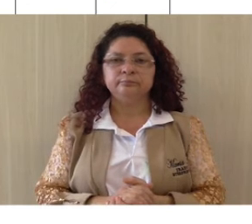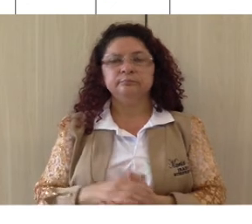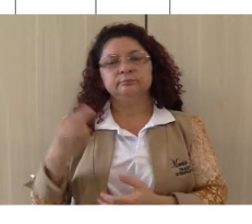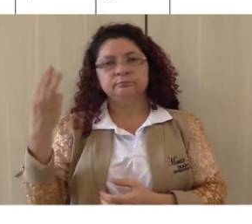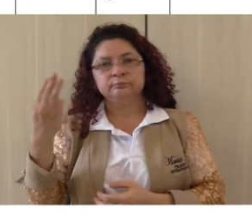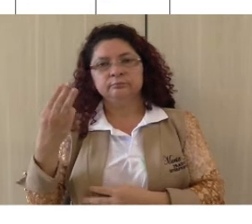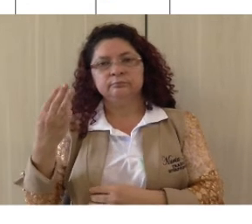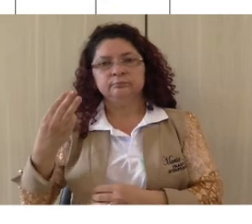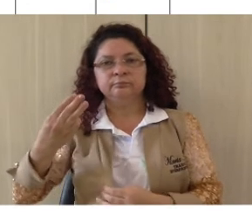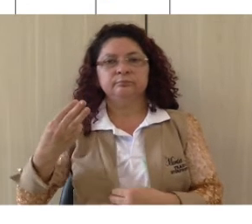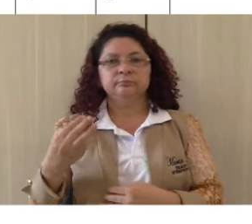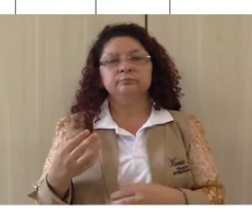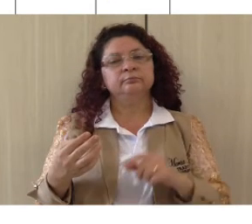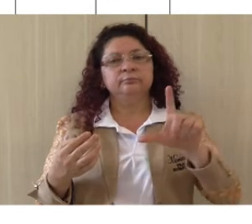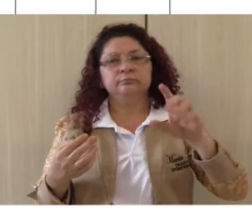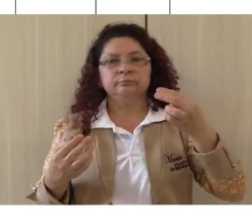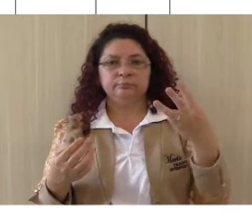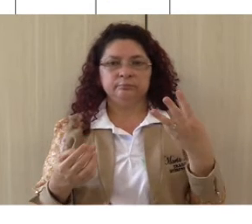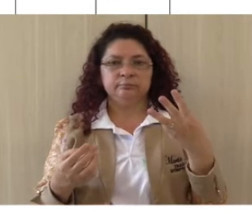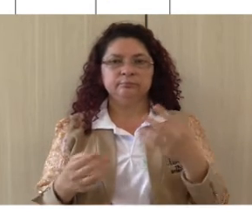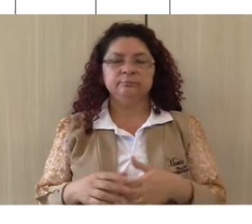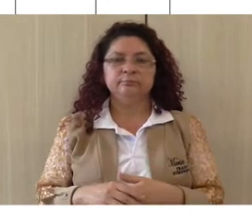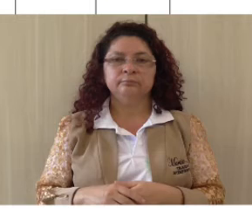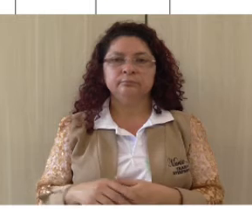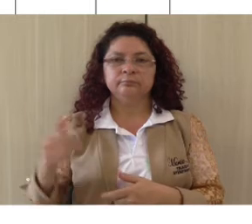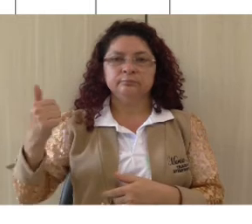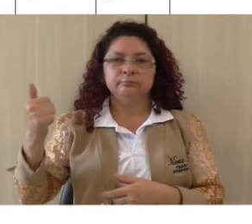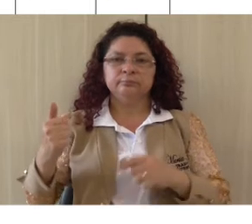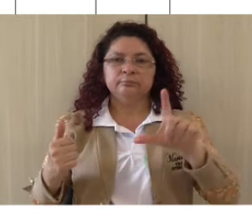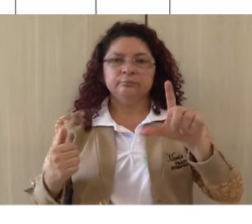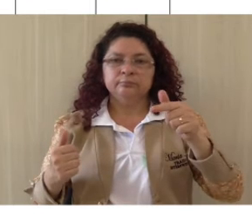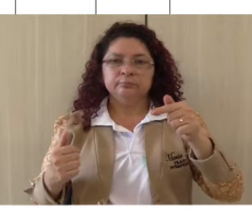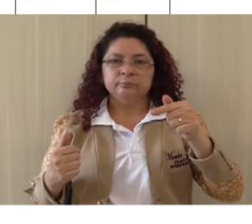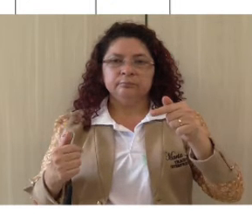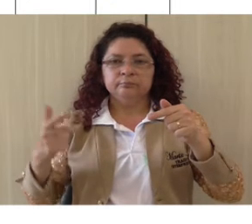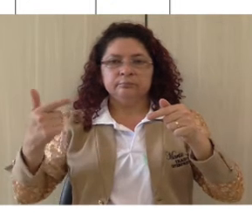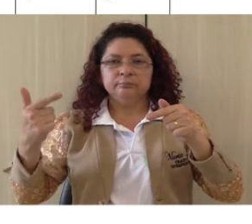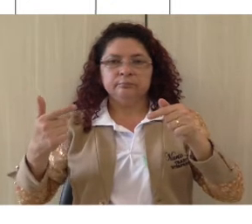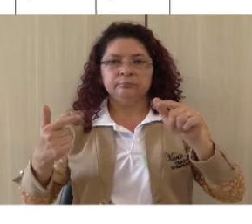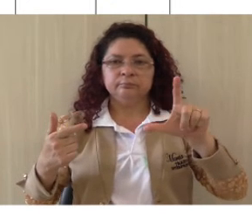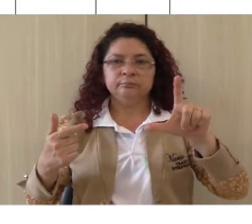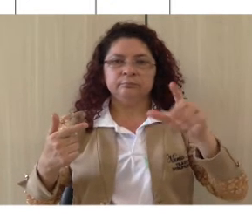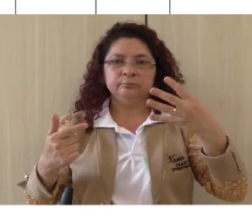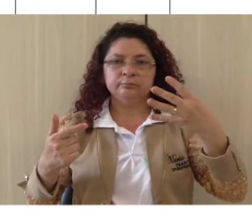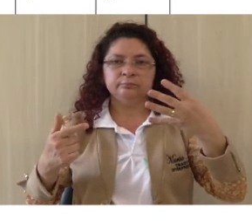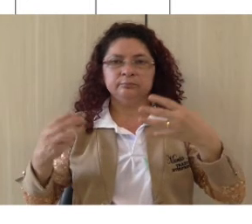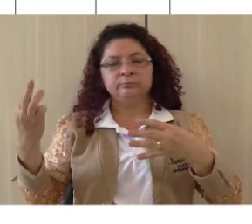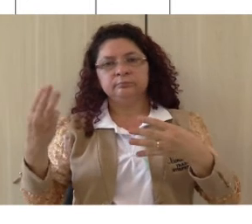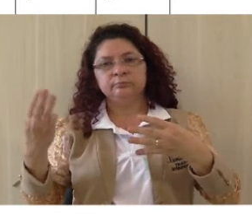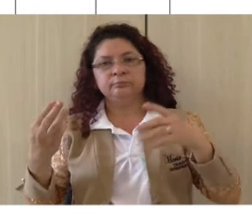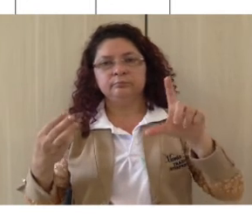Terceira linha da primeira coluna, L3. Primeiro, L7. Segundo, L4.